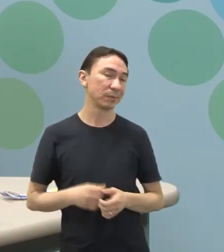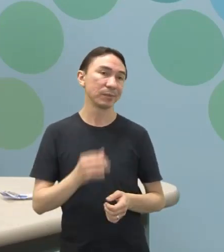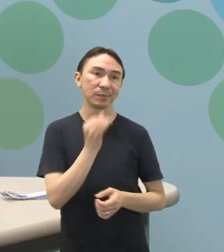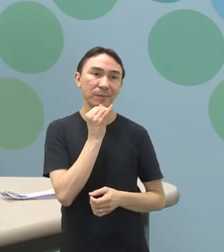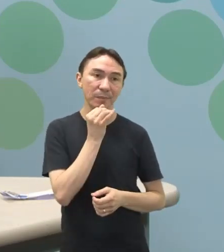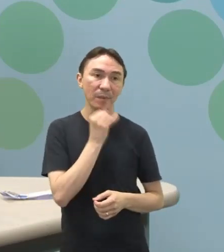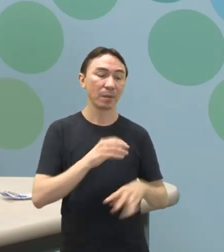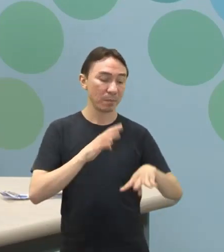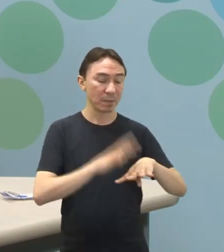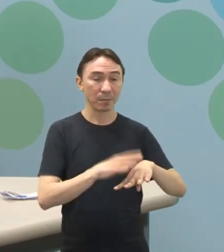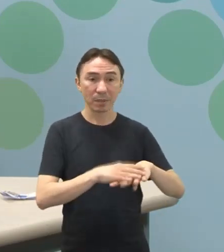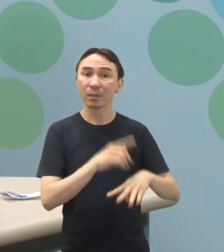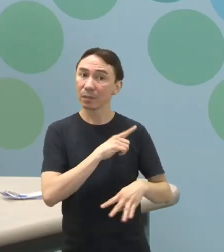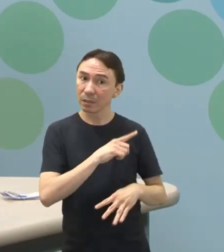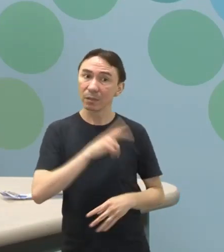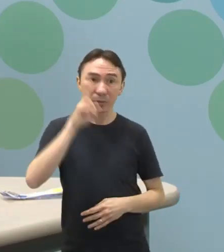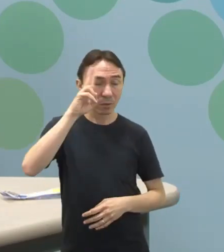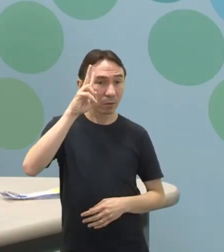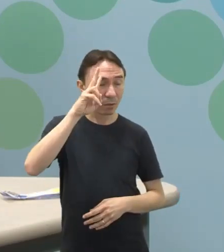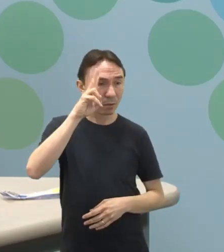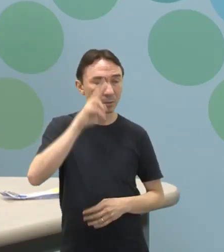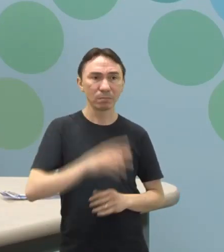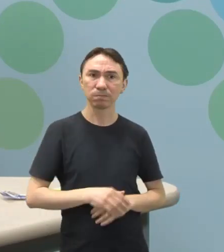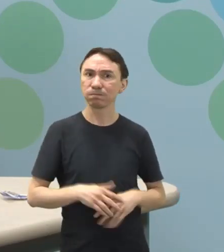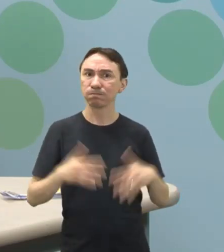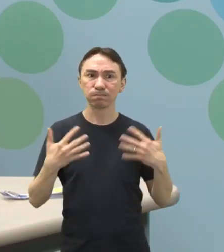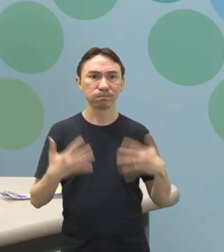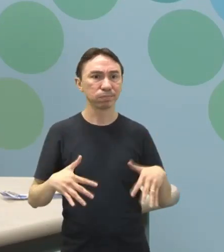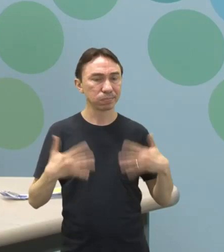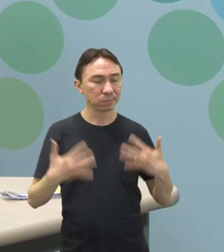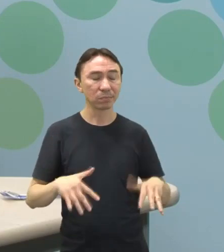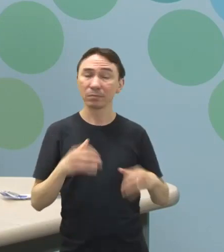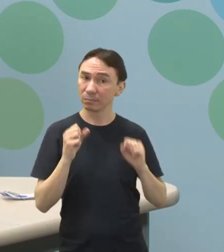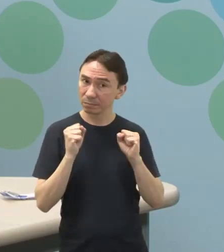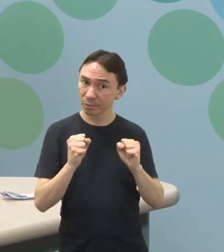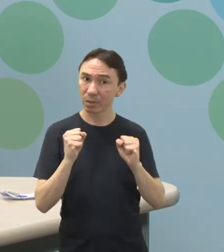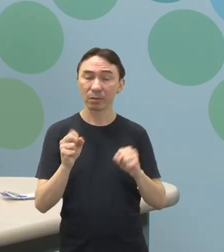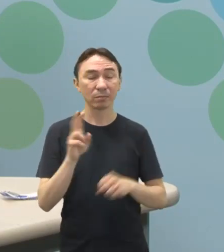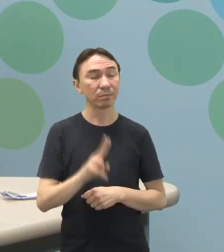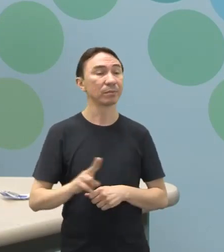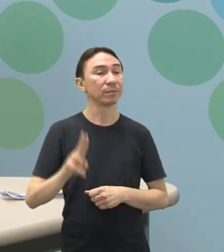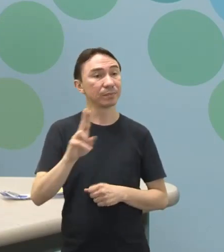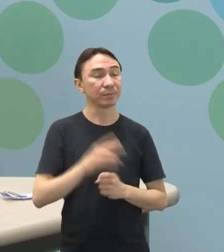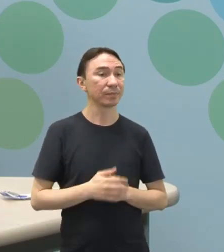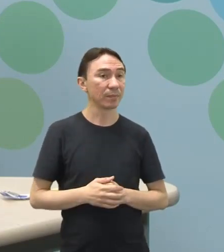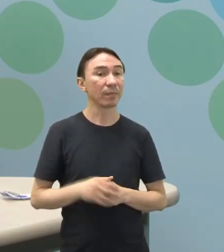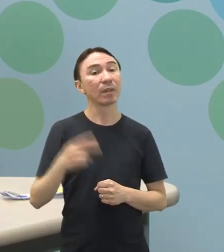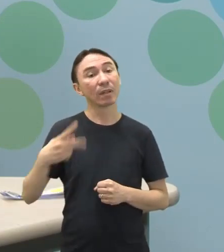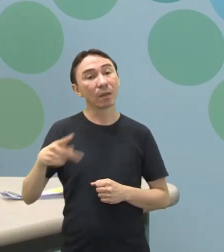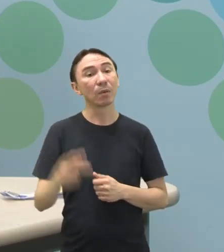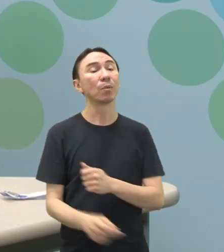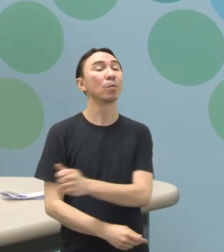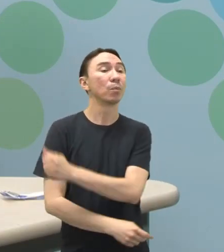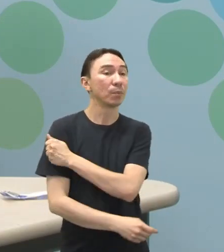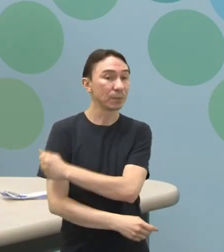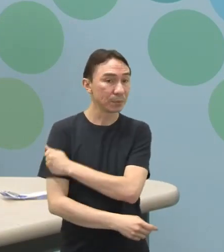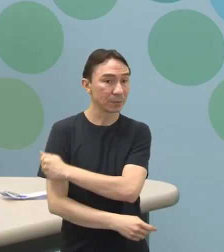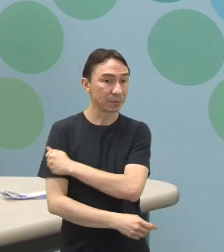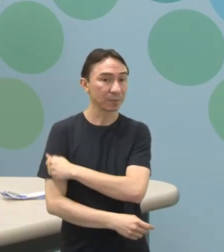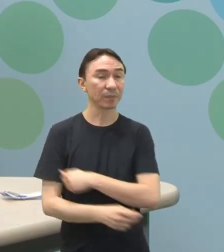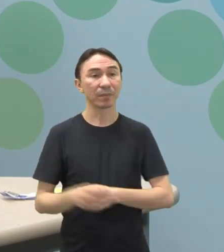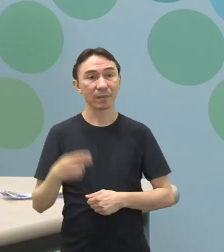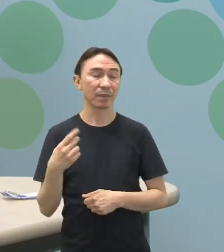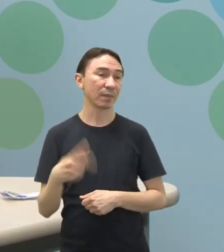né como um apoio nessas atividades propostas um dos momentos que o estudante esteja nos agrupamentos